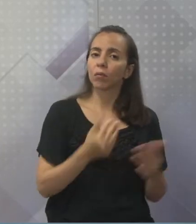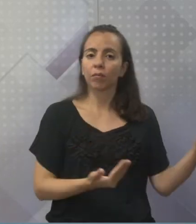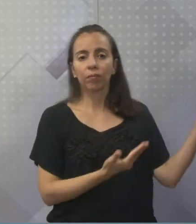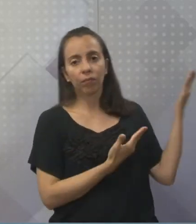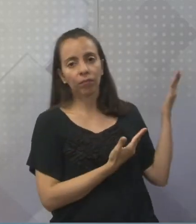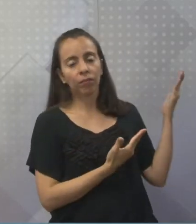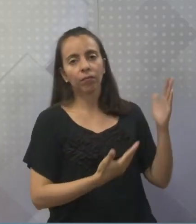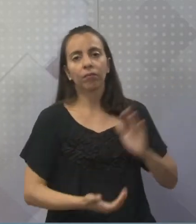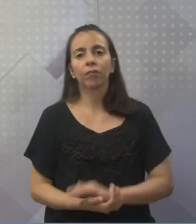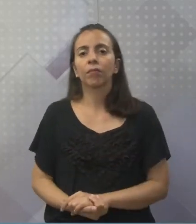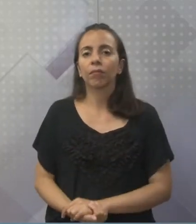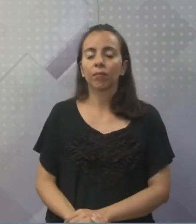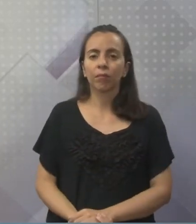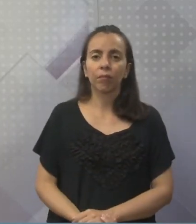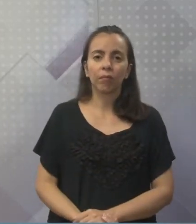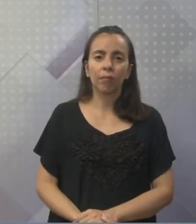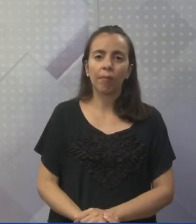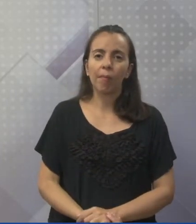em suas formas negativas.